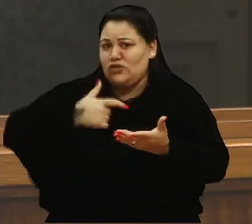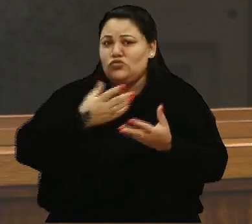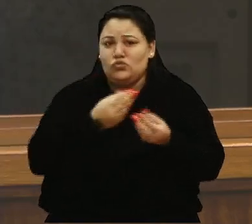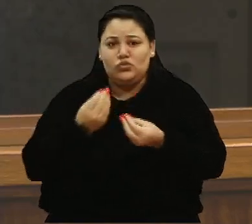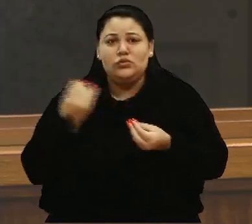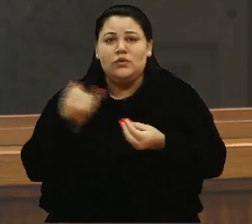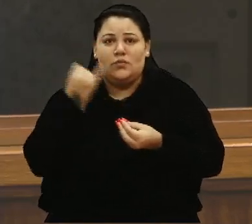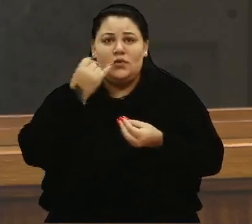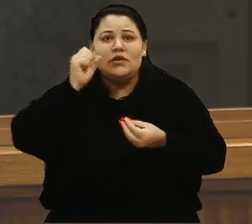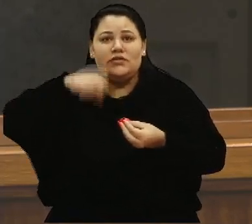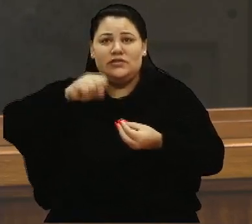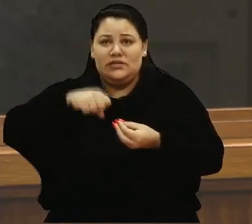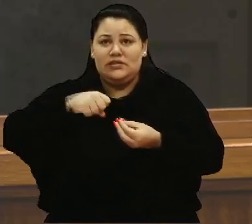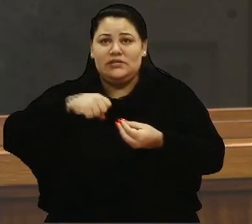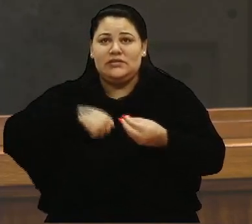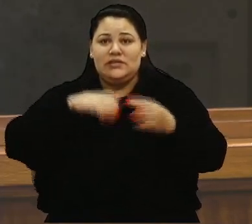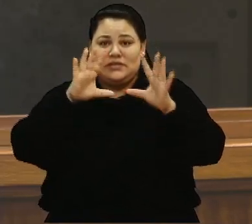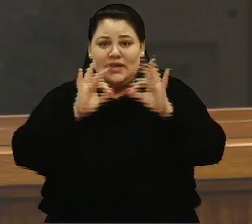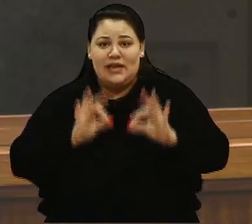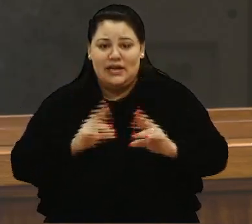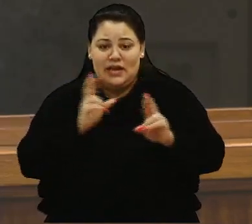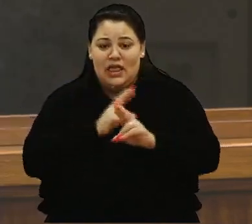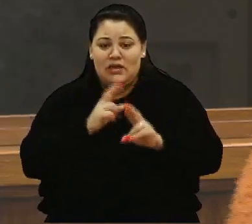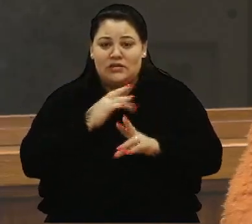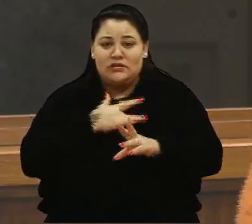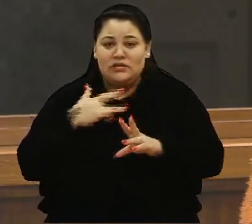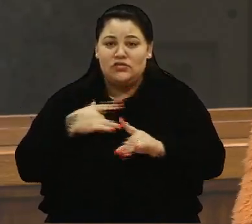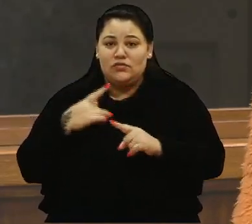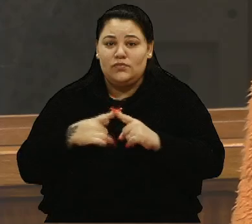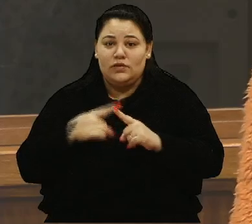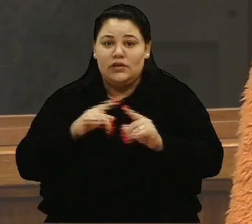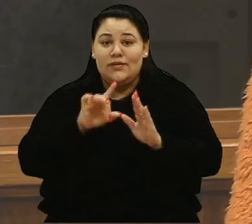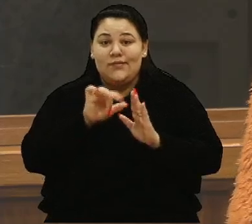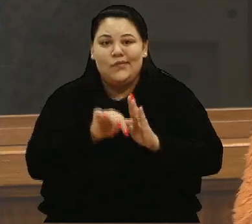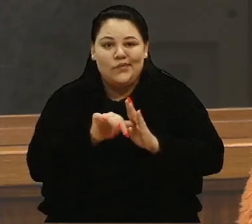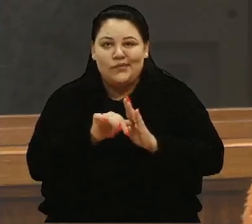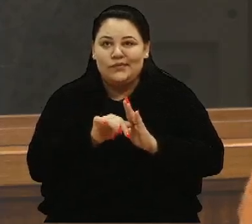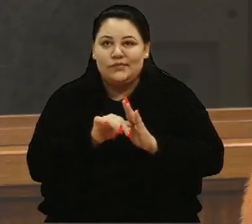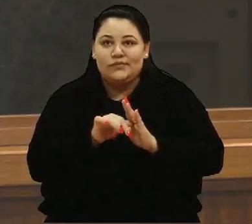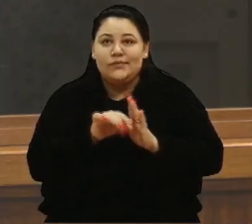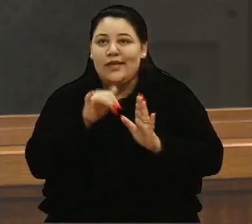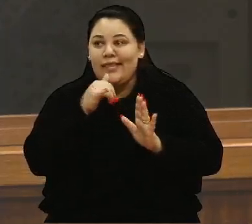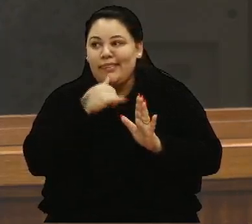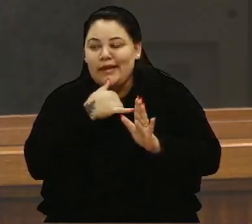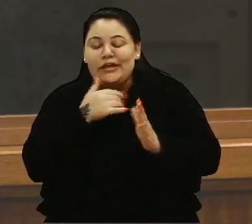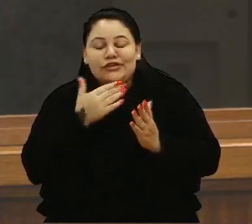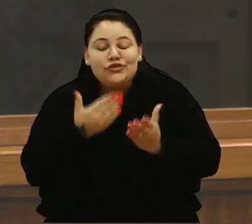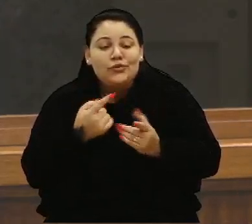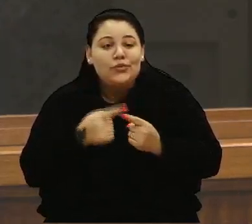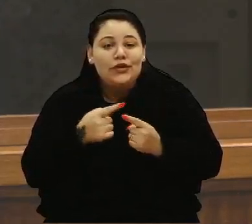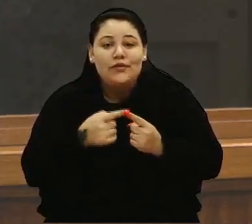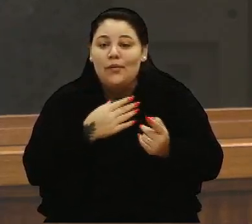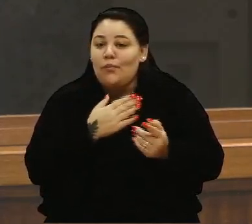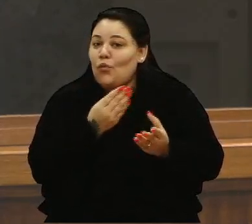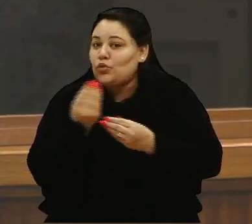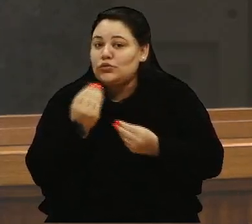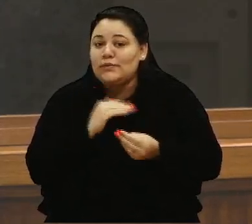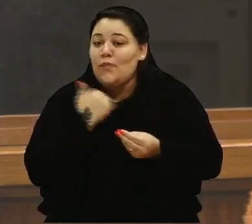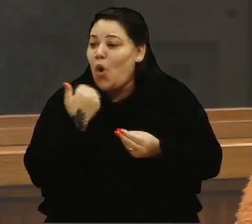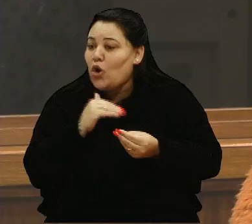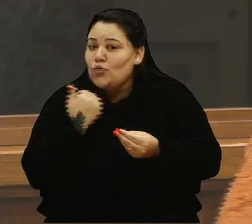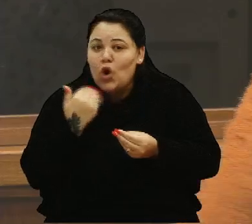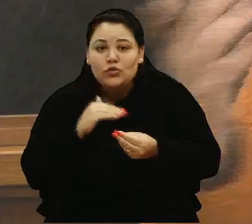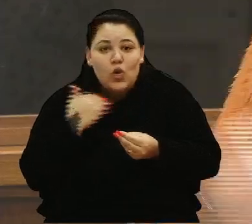importante essas questões da saúde, porque daqui a pouco a gente está lamentando mais não sei quantas mortes, que, diga-se de